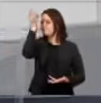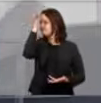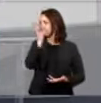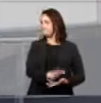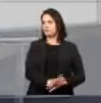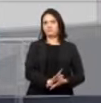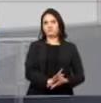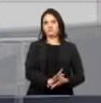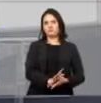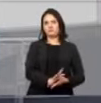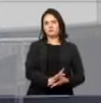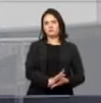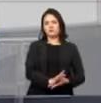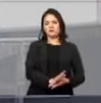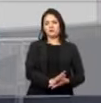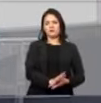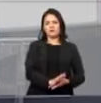ato